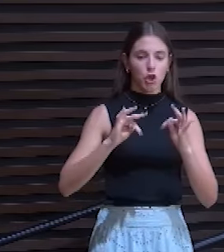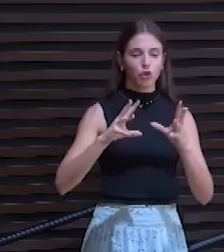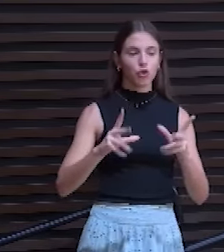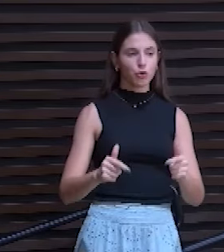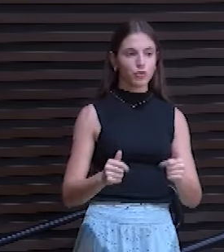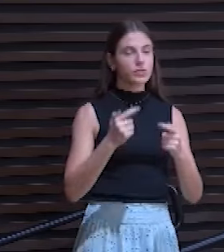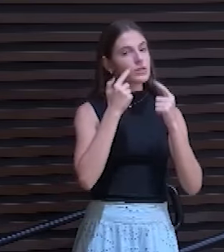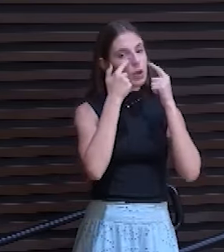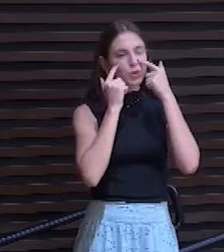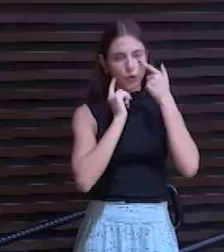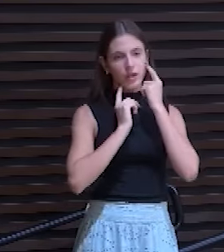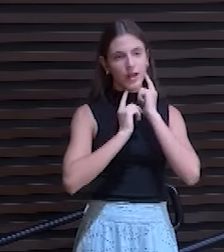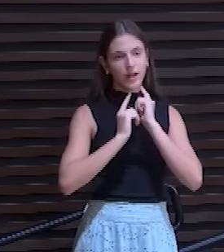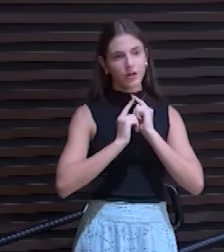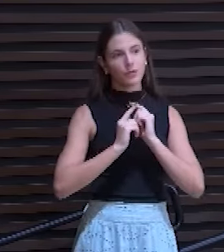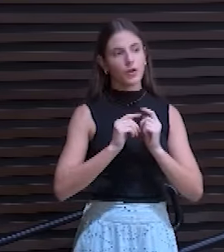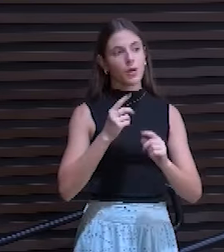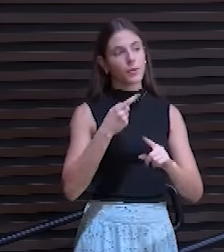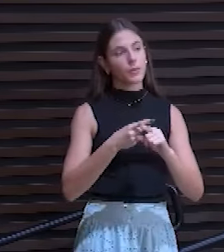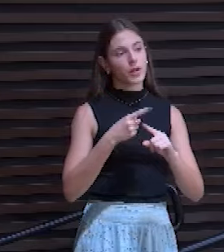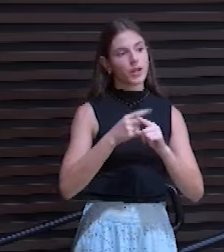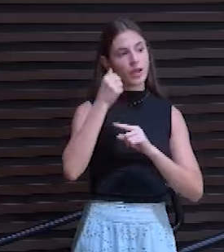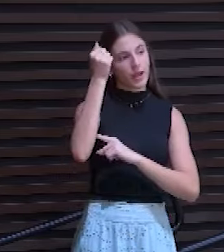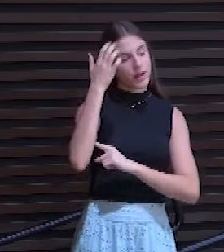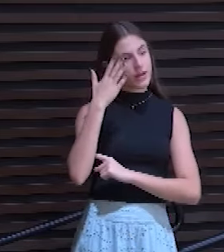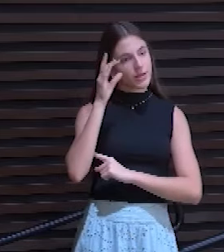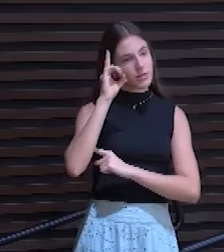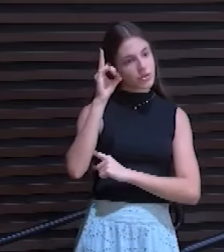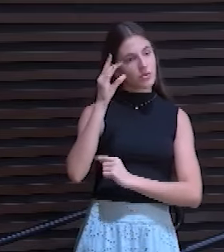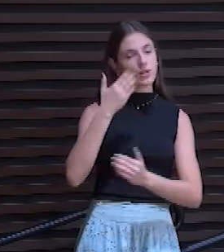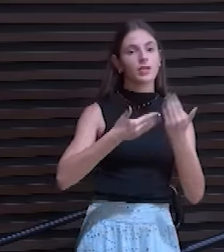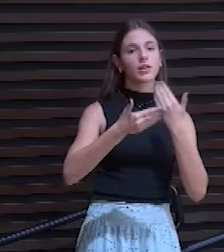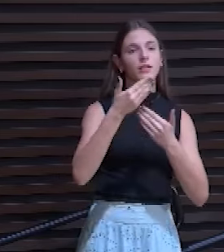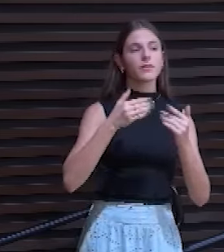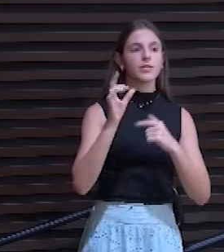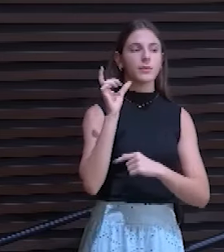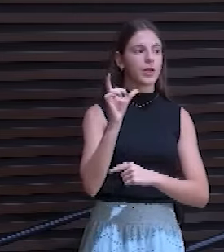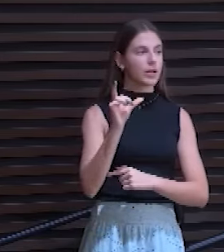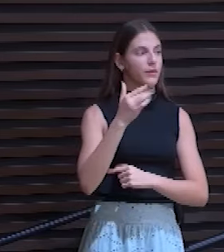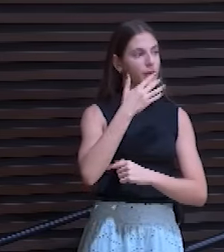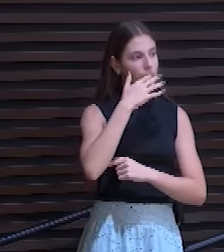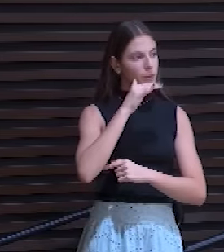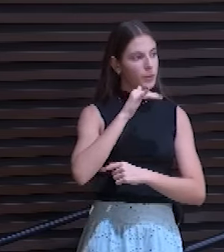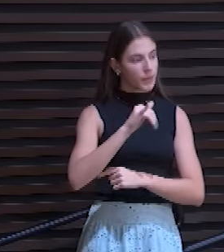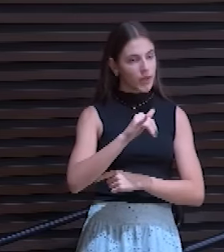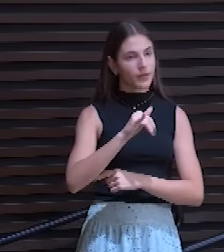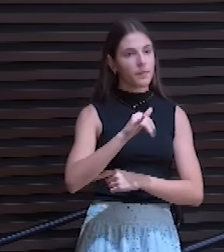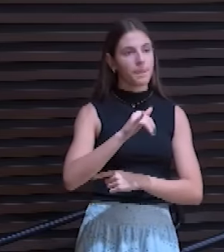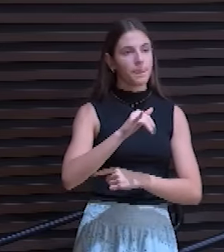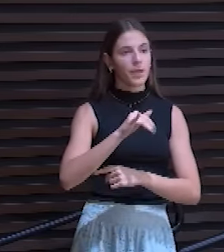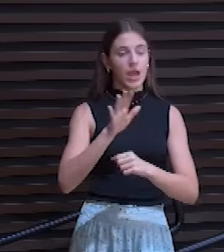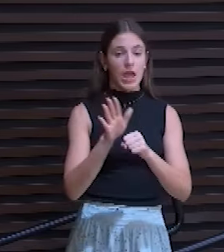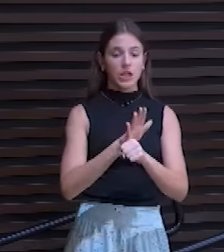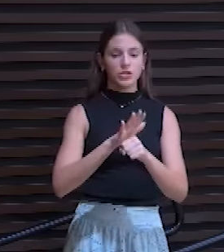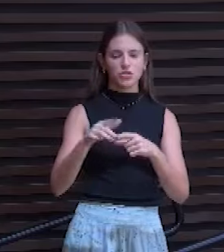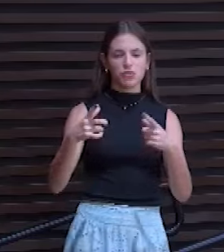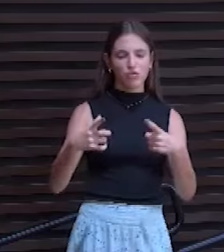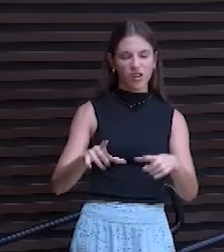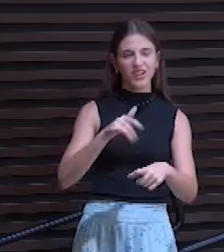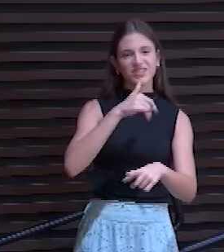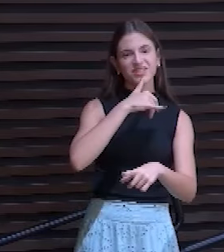ali. A graça de Deus, por meio das palavras daquele pai, encheu um lugar de morte, com o aroma de vida, como